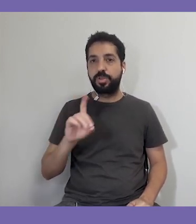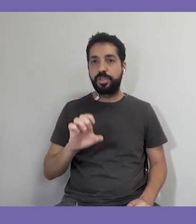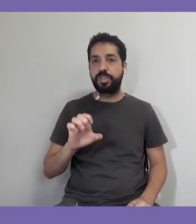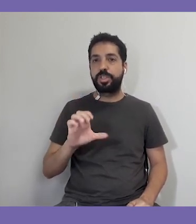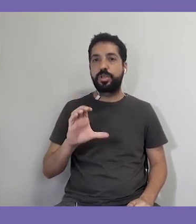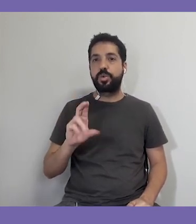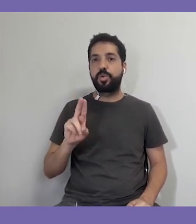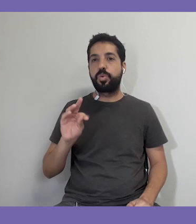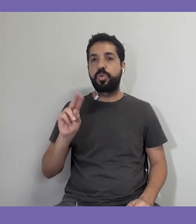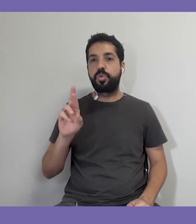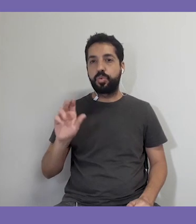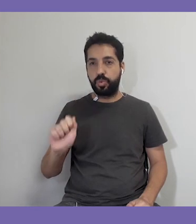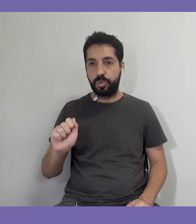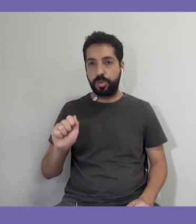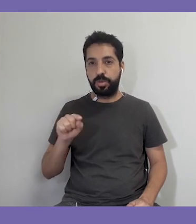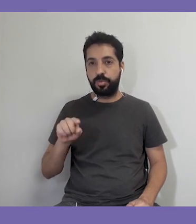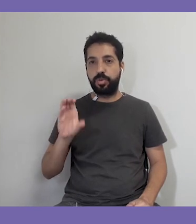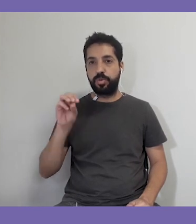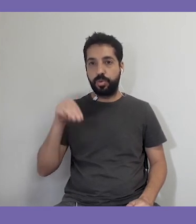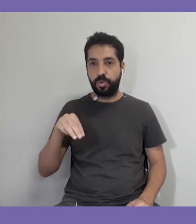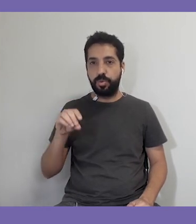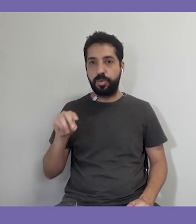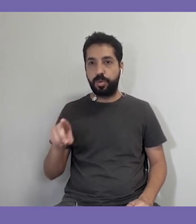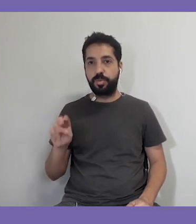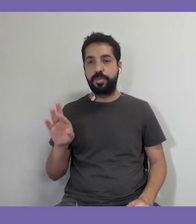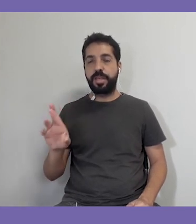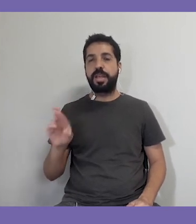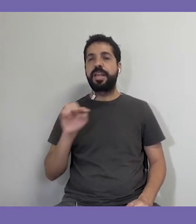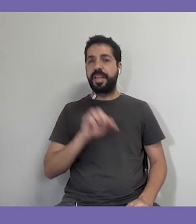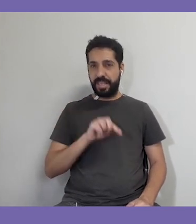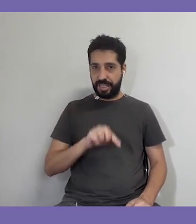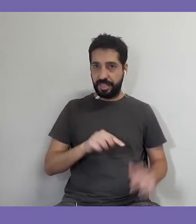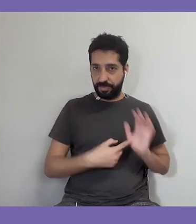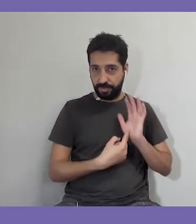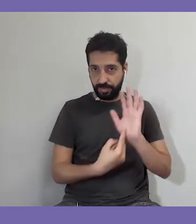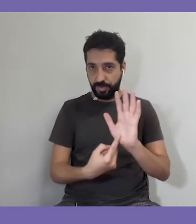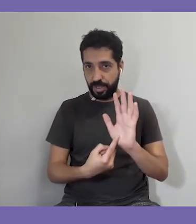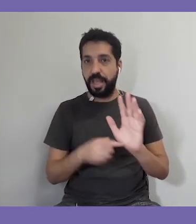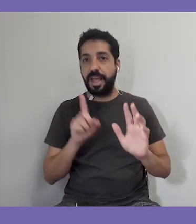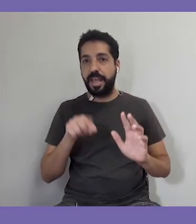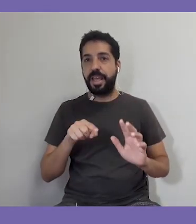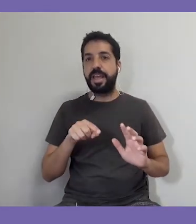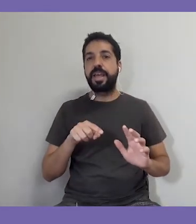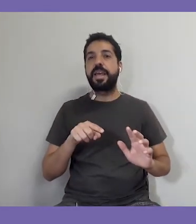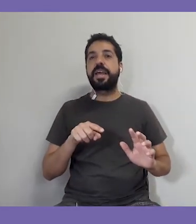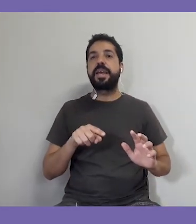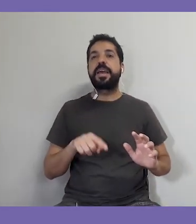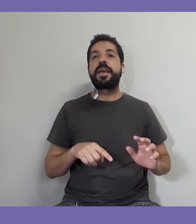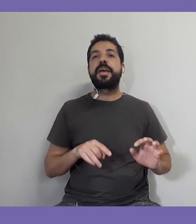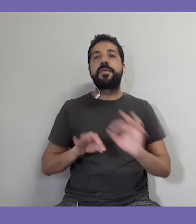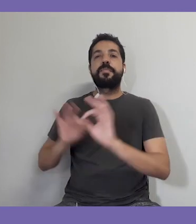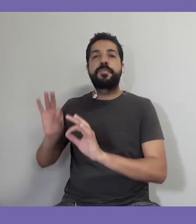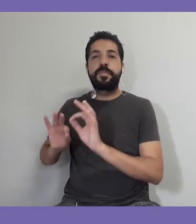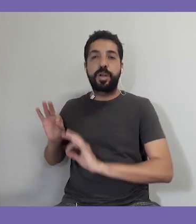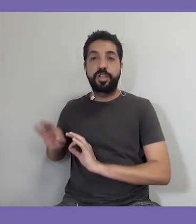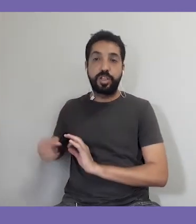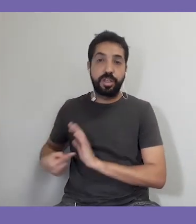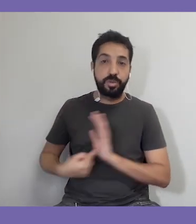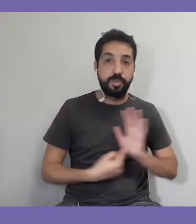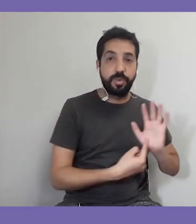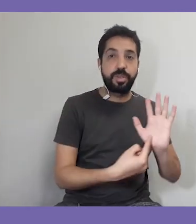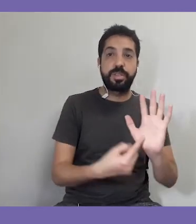www.circuitomunicipaldecultura.com.br. Essa ação é realizada como contrapartida do projeto 8º Cine Cipó, Festival de Cinema,